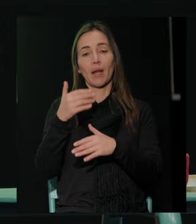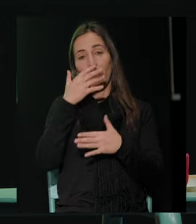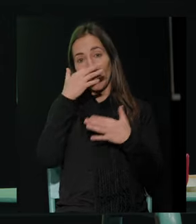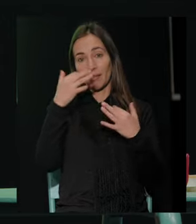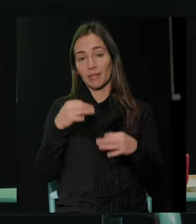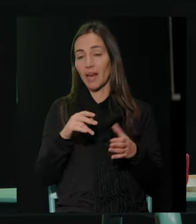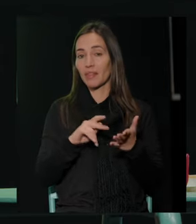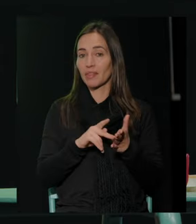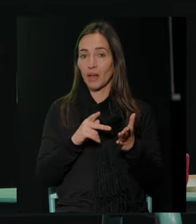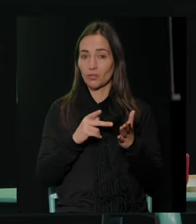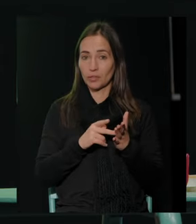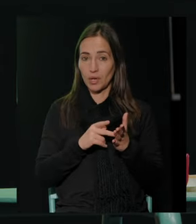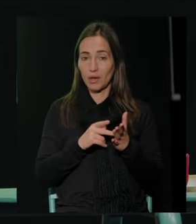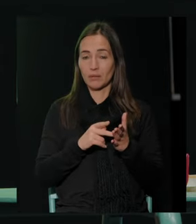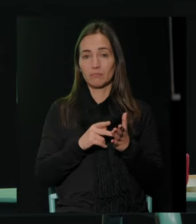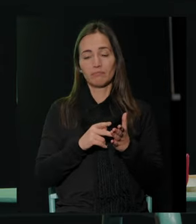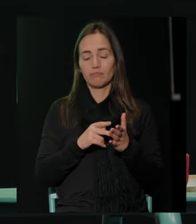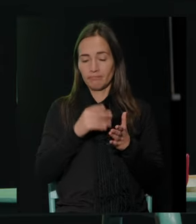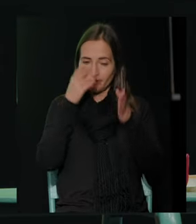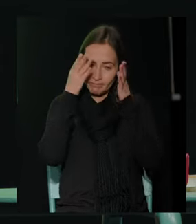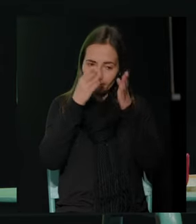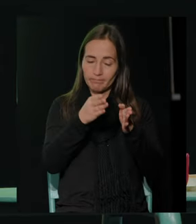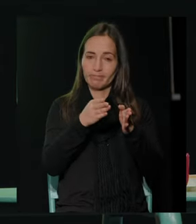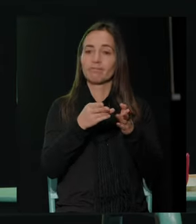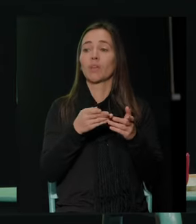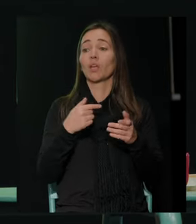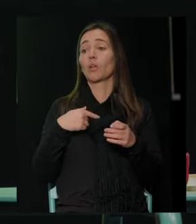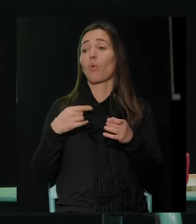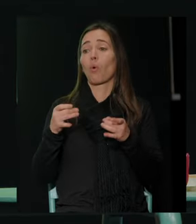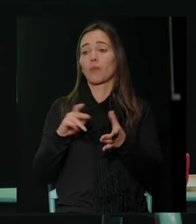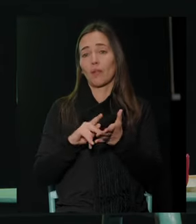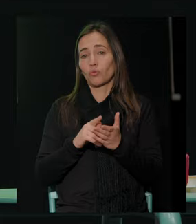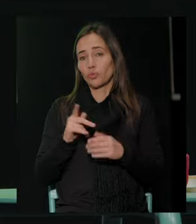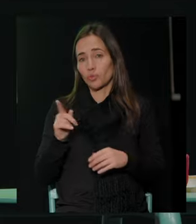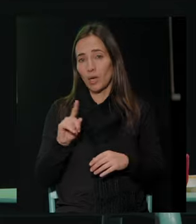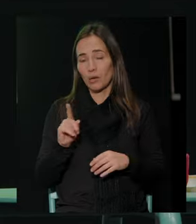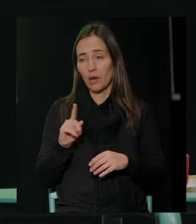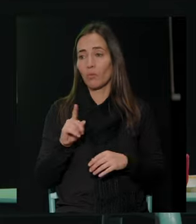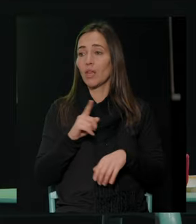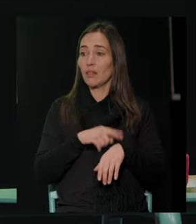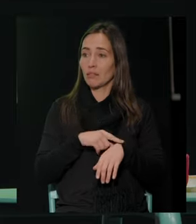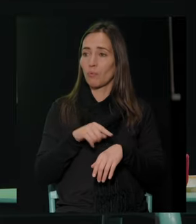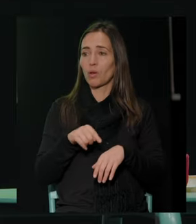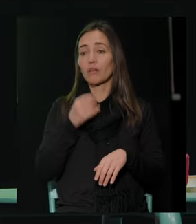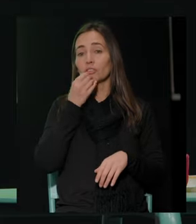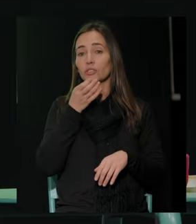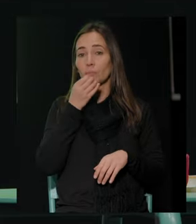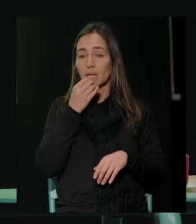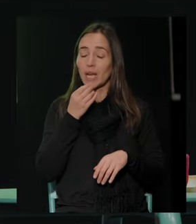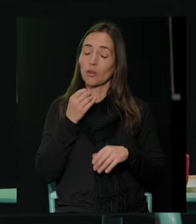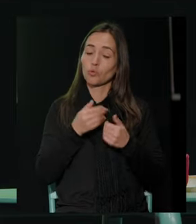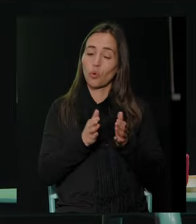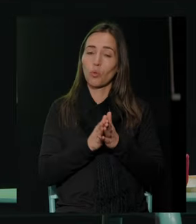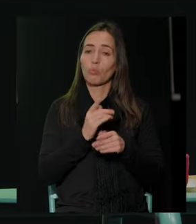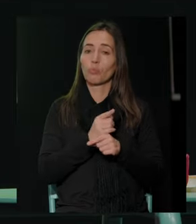na tecnologia, de uma forma muito cega, também não sou antitecnológico, eu aqui como tenho tempo é bom explicar tudo isto, porque os